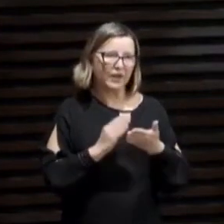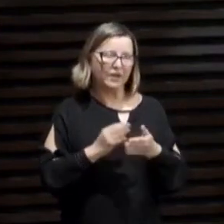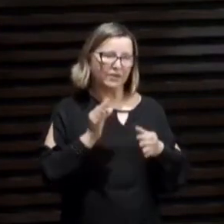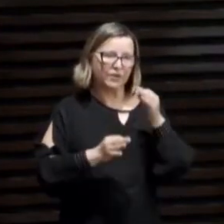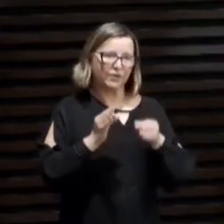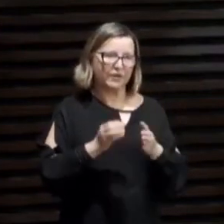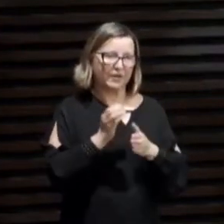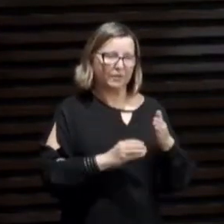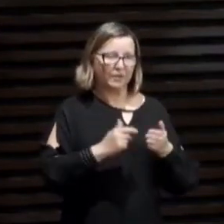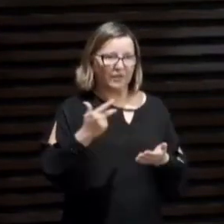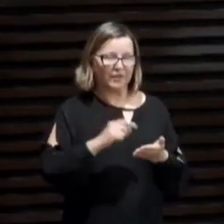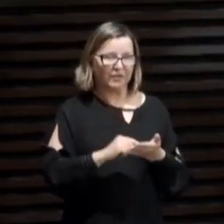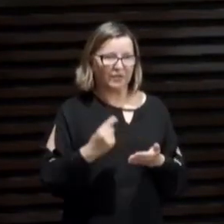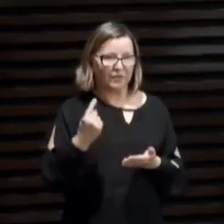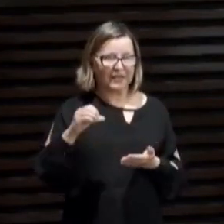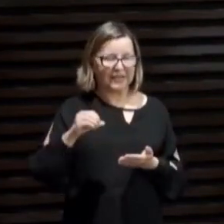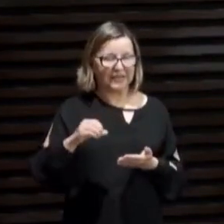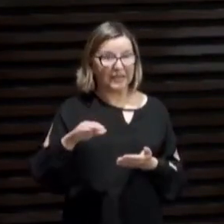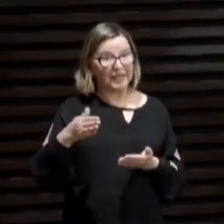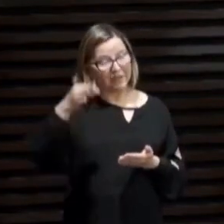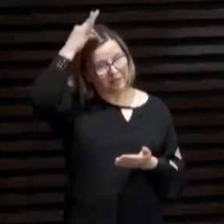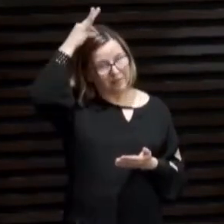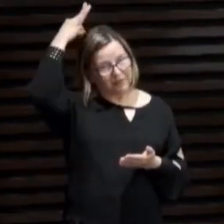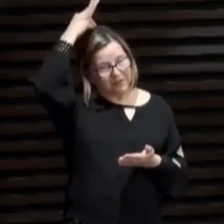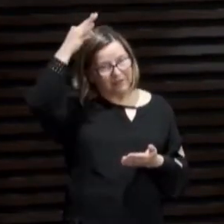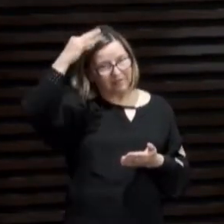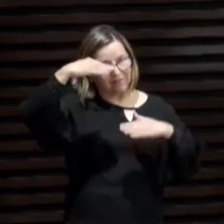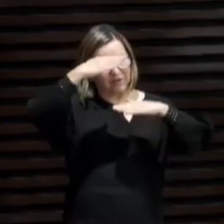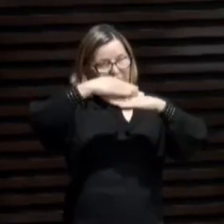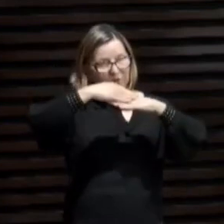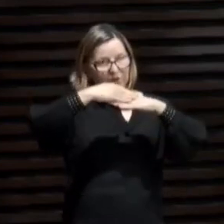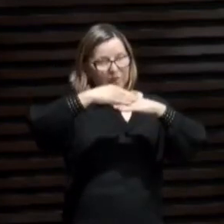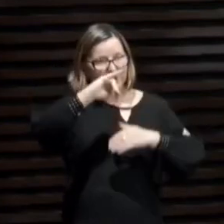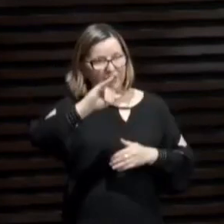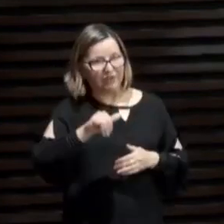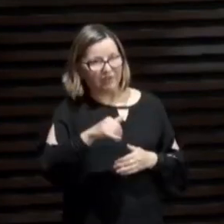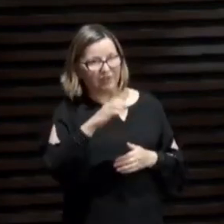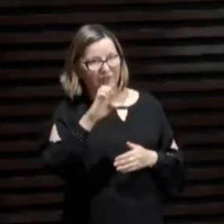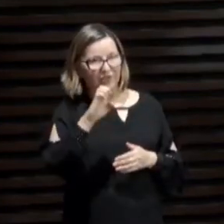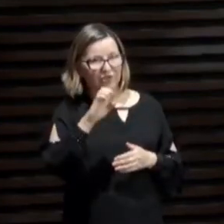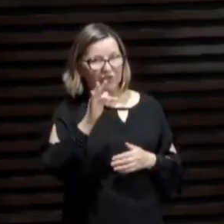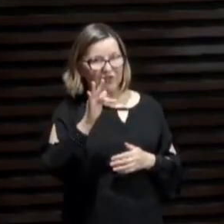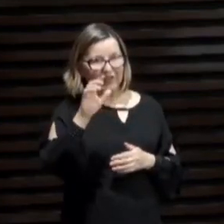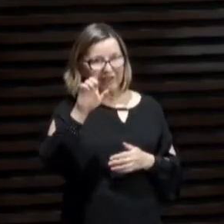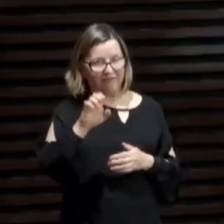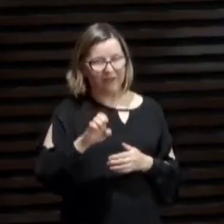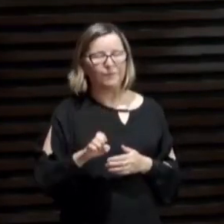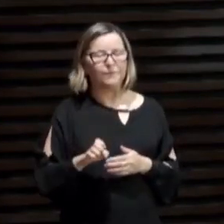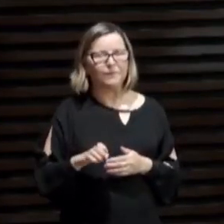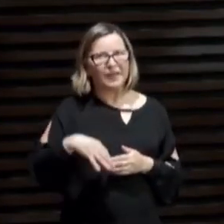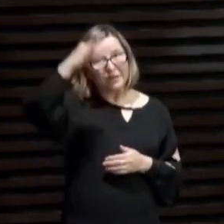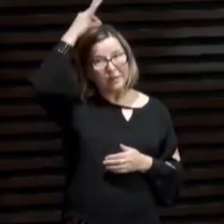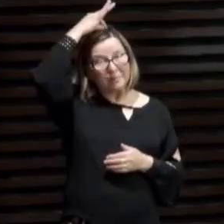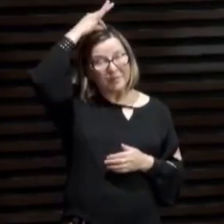3, versículo 10. Então o Espírito do Senhor veio sobre Jefté. Juízes 11, 29, a parte A. O Espírito